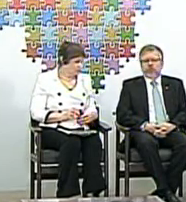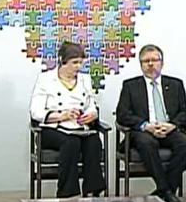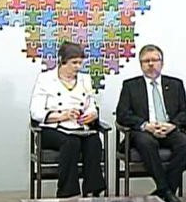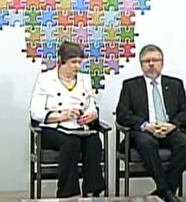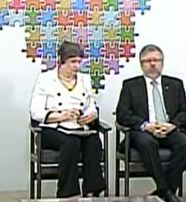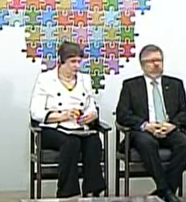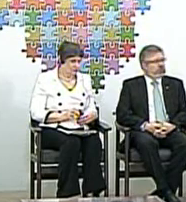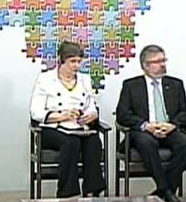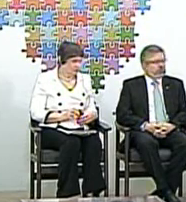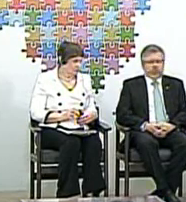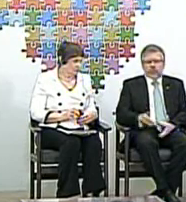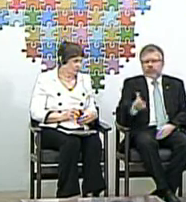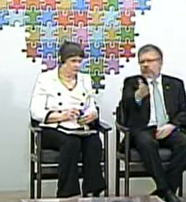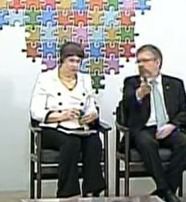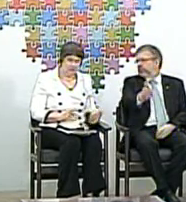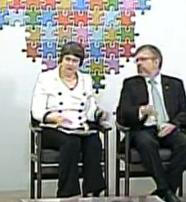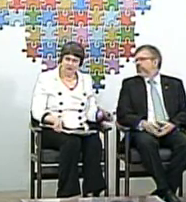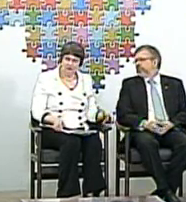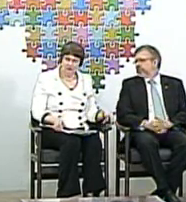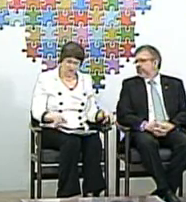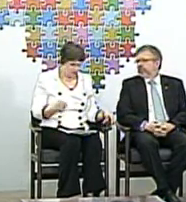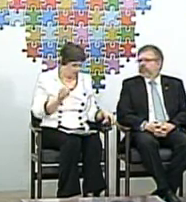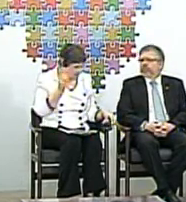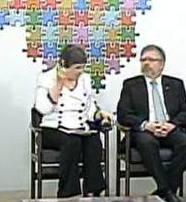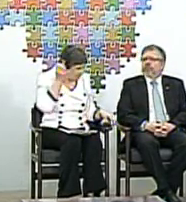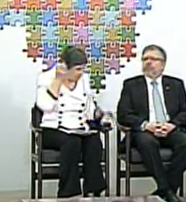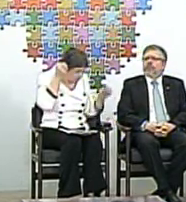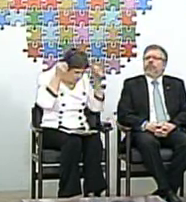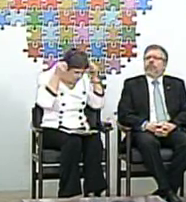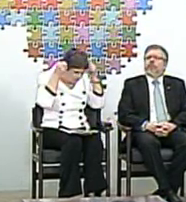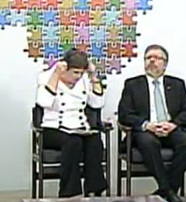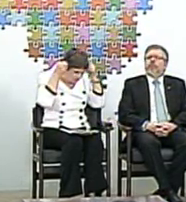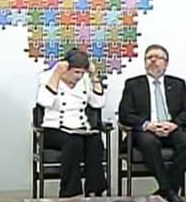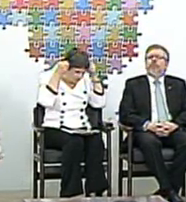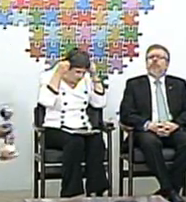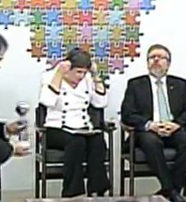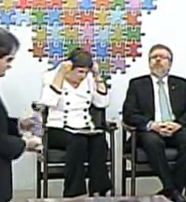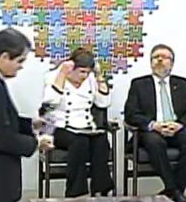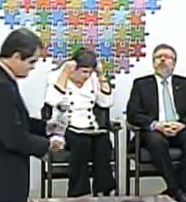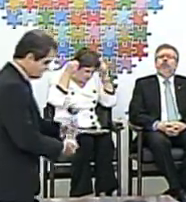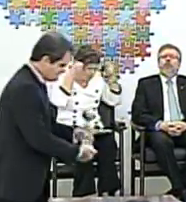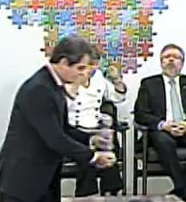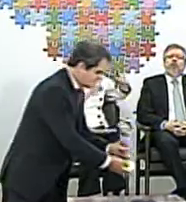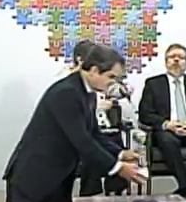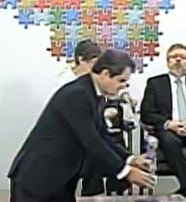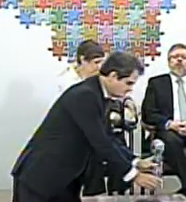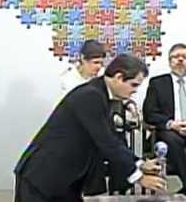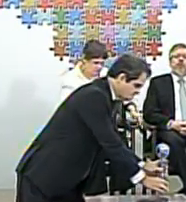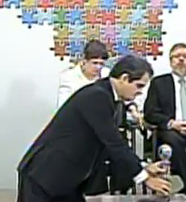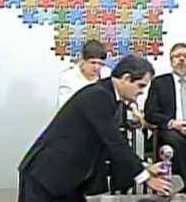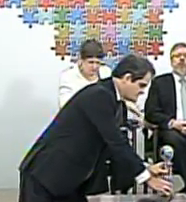objetivos e desenvolvimento do milênio as seguintes prefeituras agraciadas